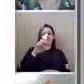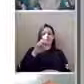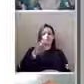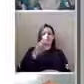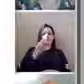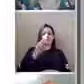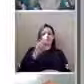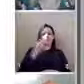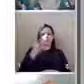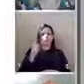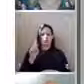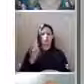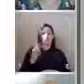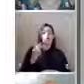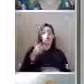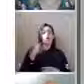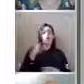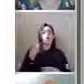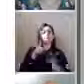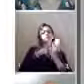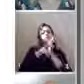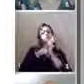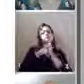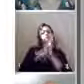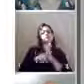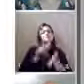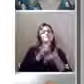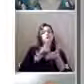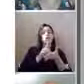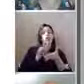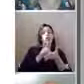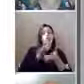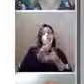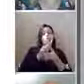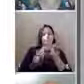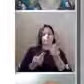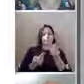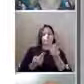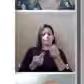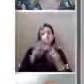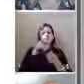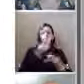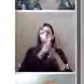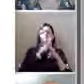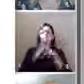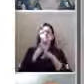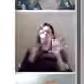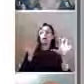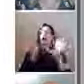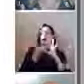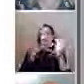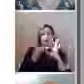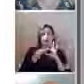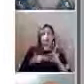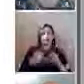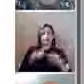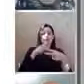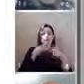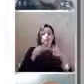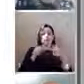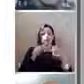Sastre Ruano, nós consultamos dicionários bilíngues para procurar equivalentes. Foram 2,